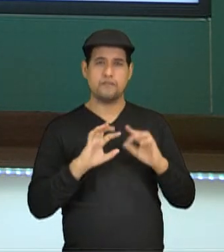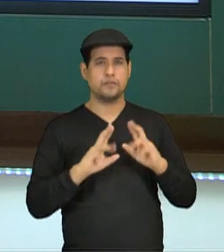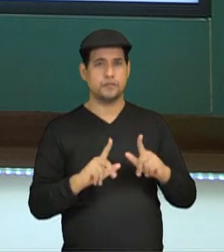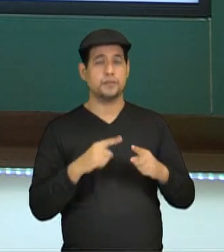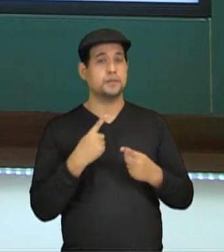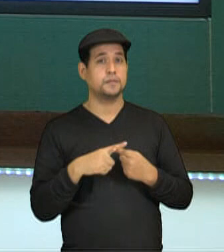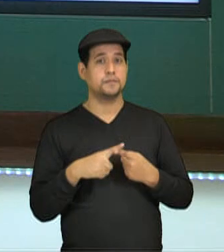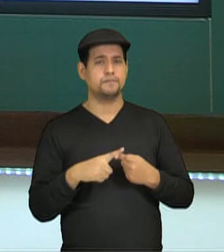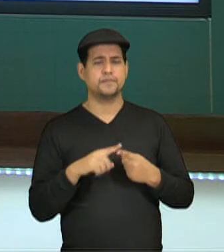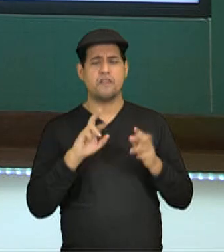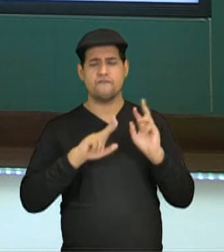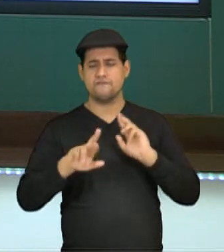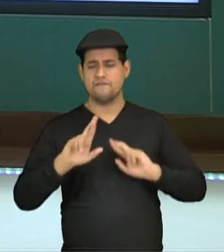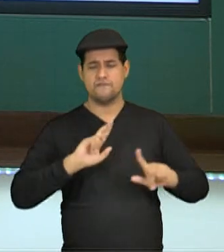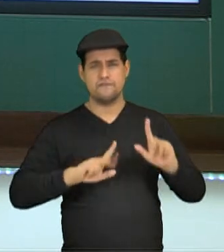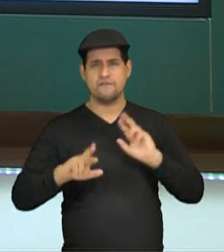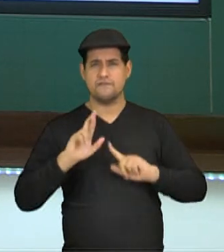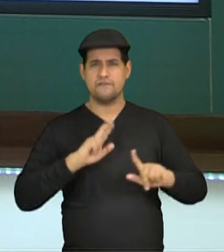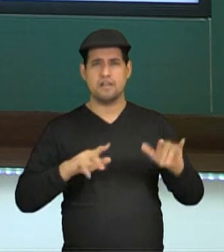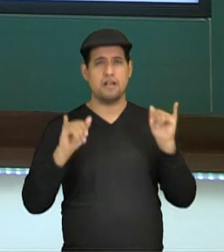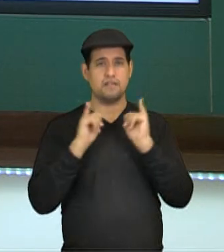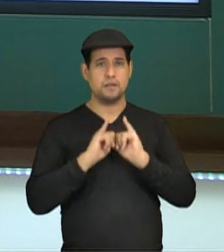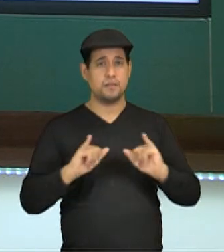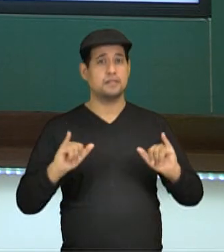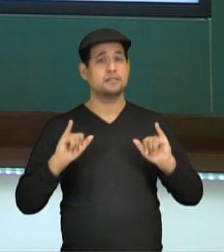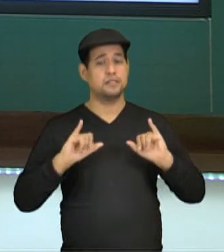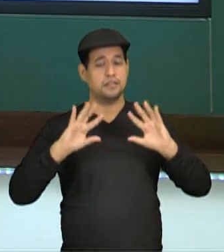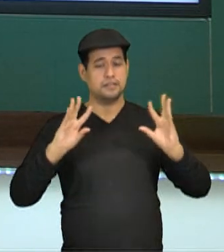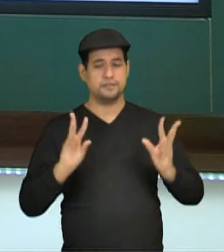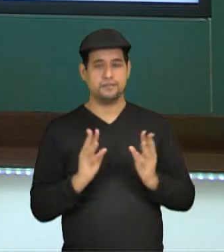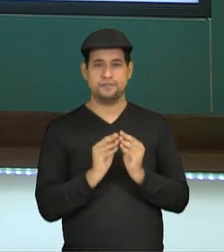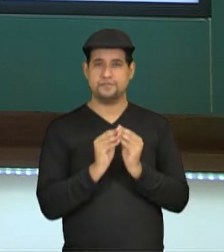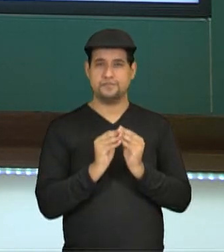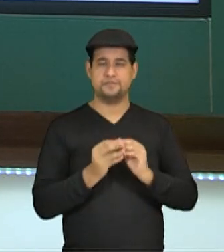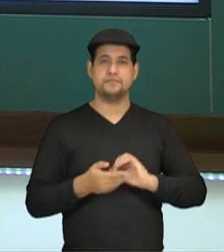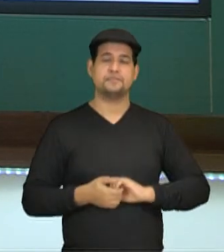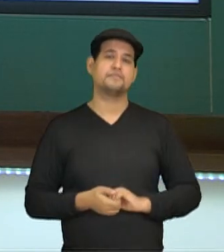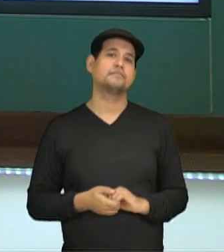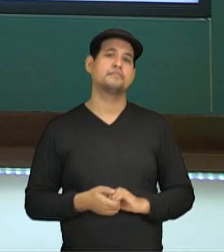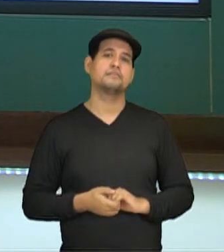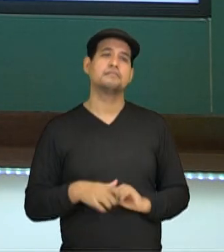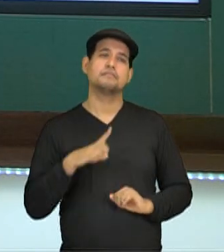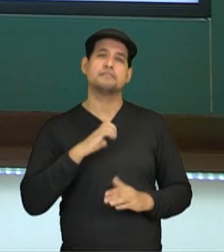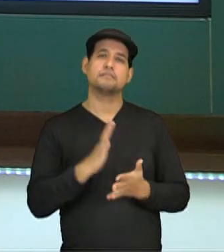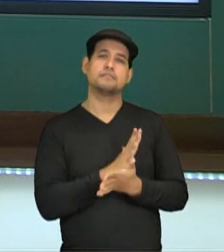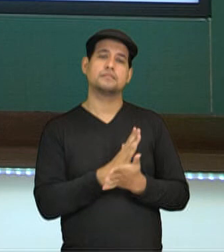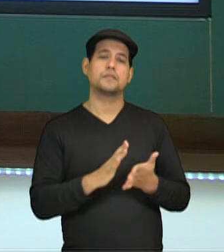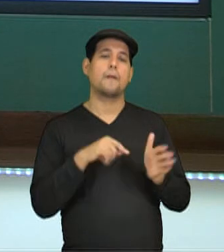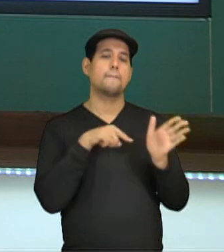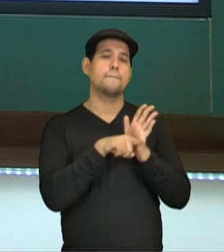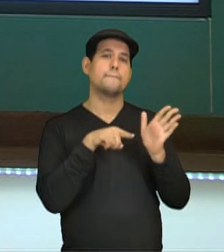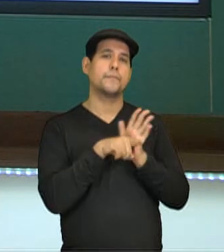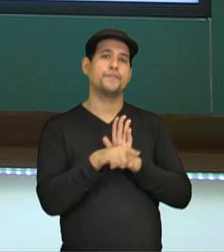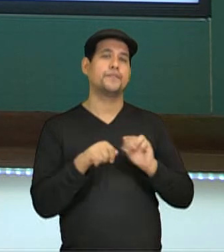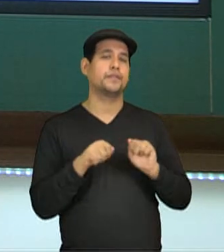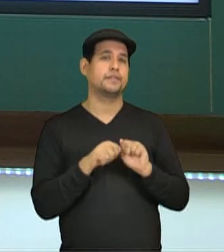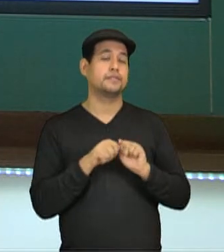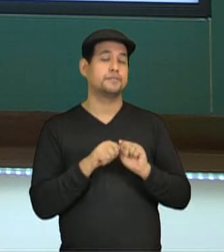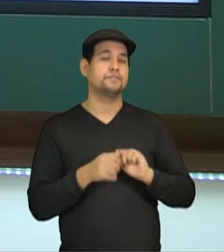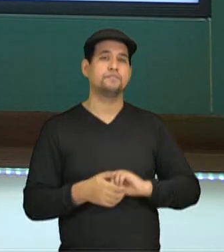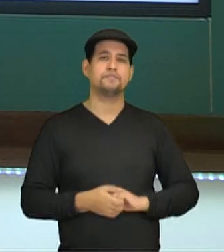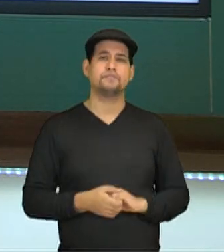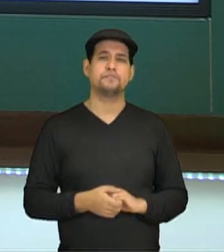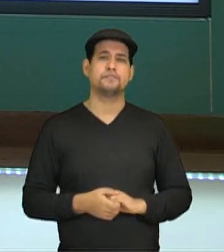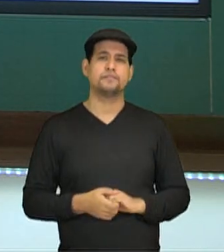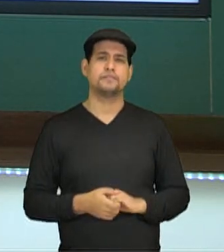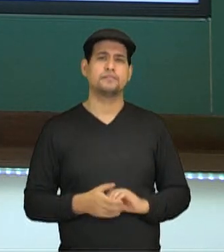são muitas informações de forma resumida, tá bom? Então, eu tenho mais algumas perguntas desse gráfico aqui, olha lá.